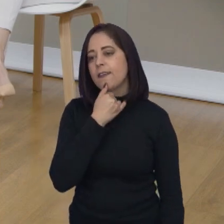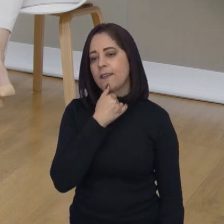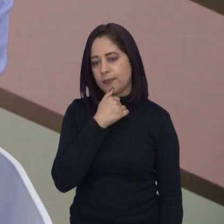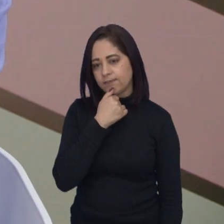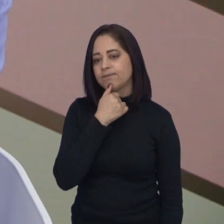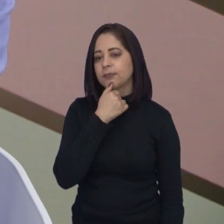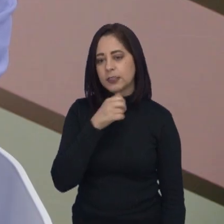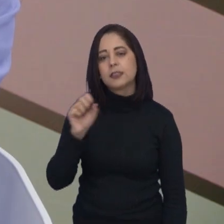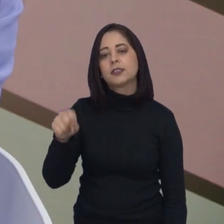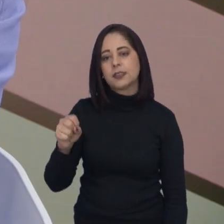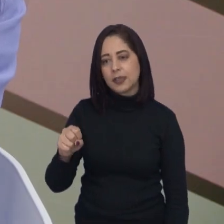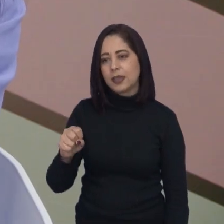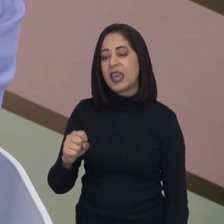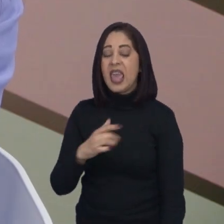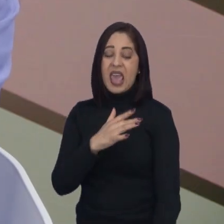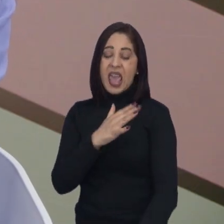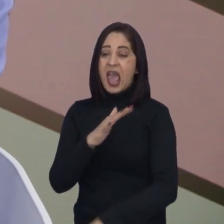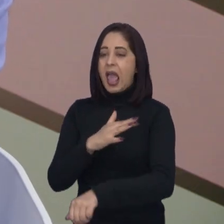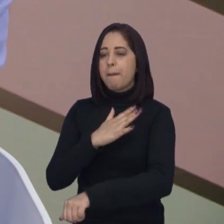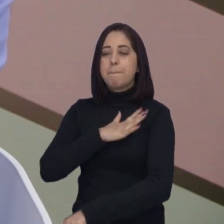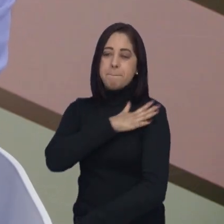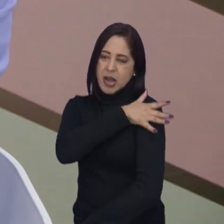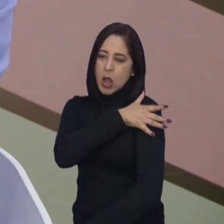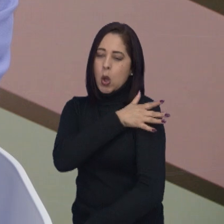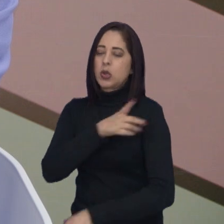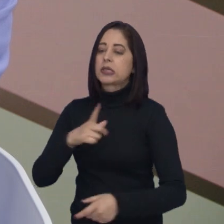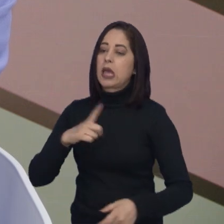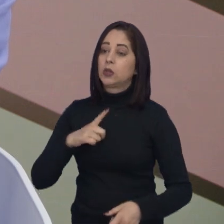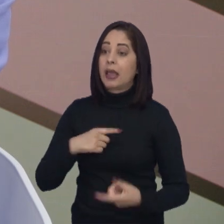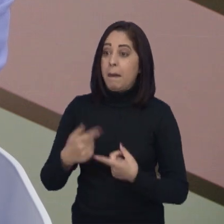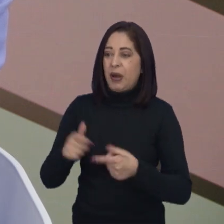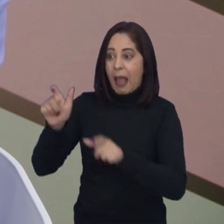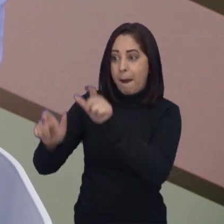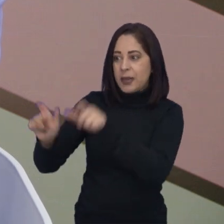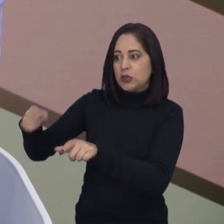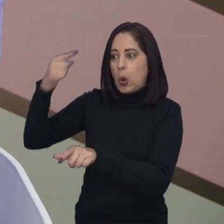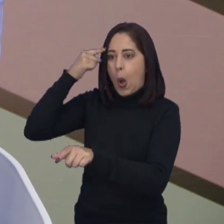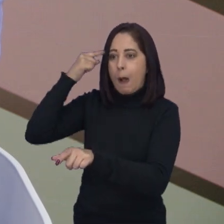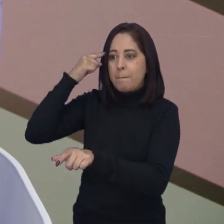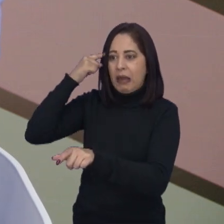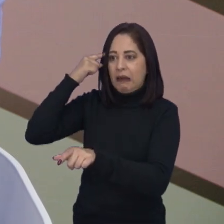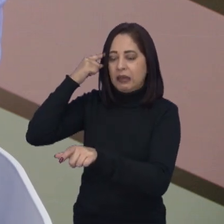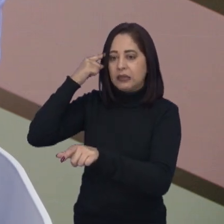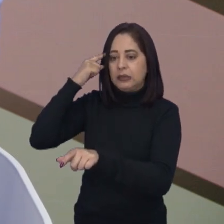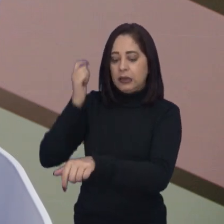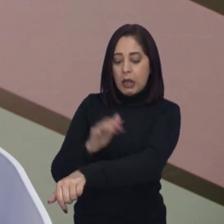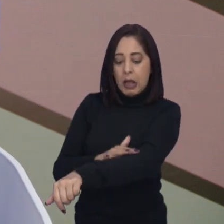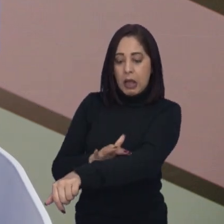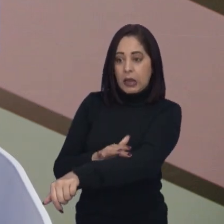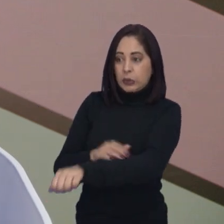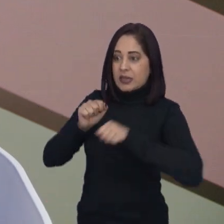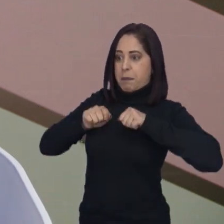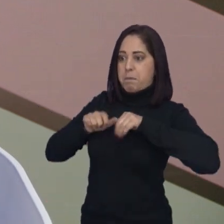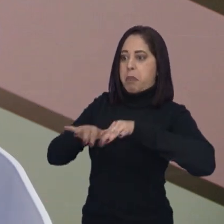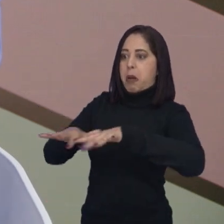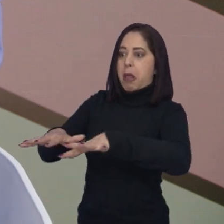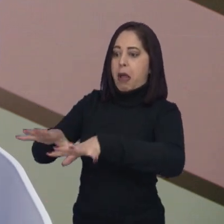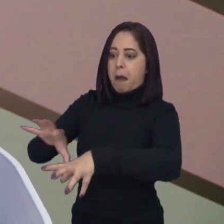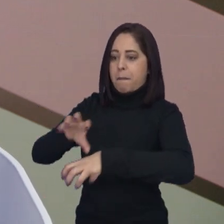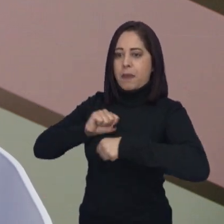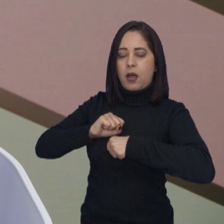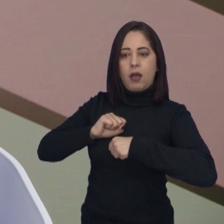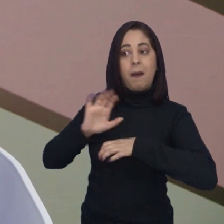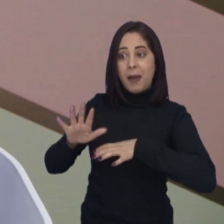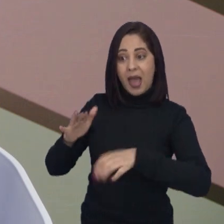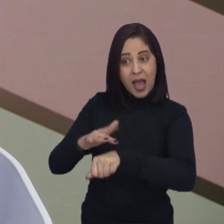em relação ao contágio, né? O vitiligo, a gente sabe, né, que não é uma